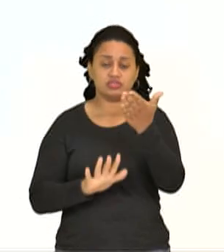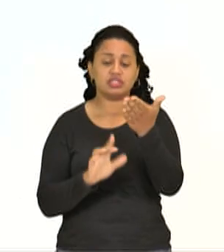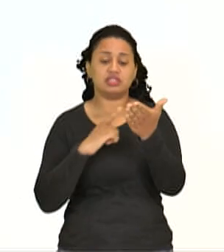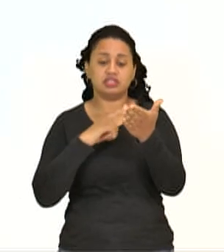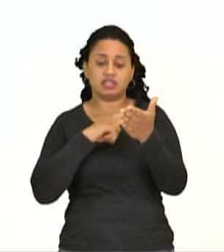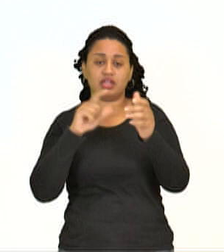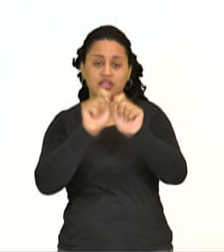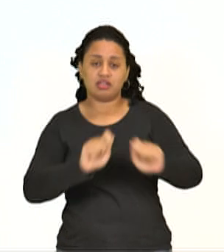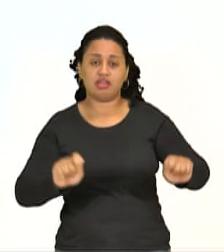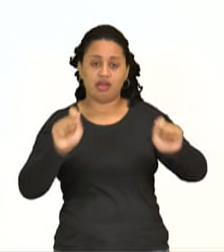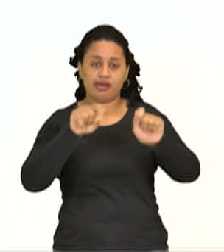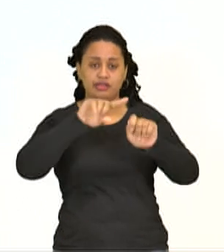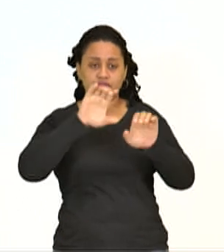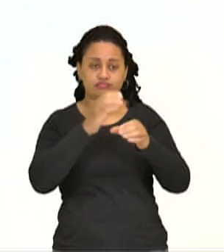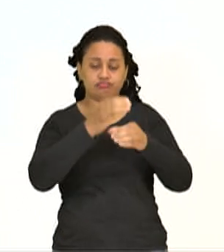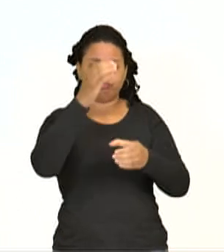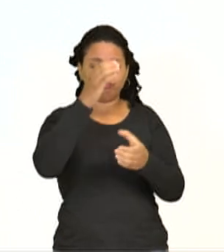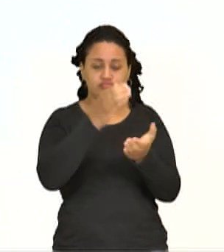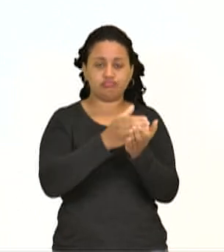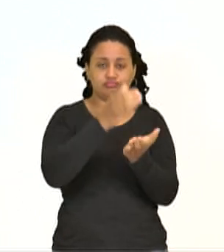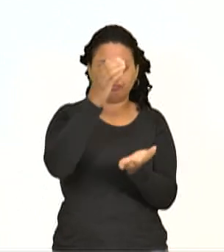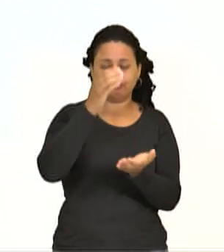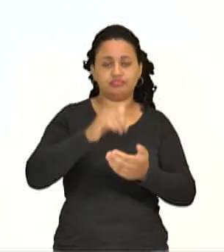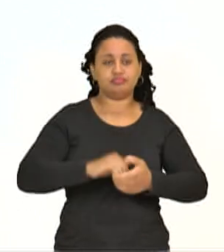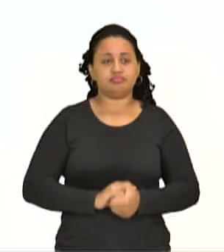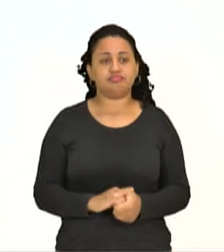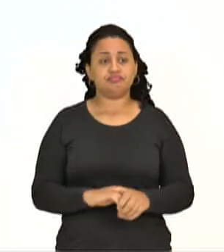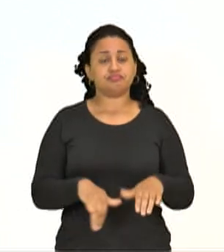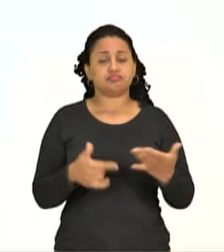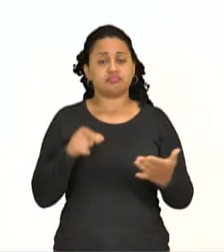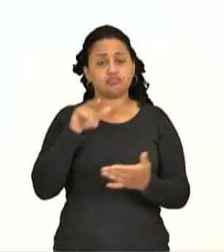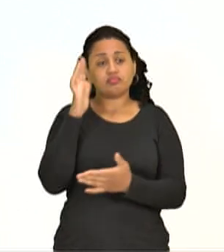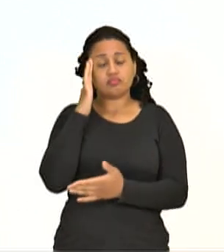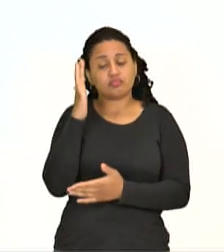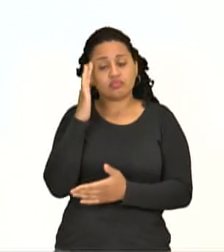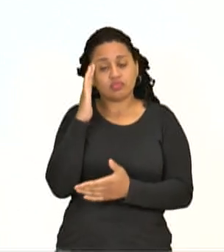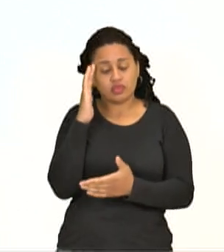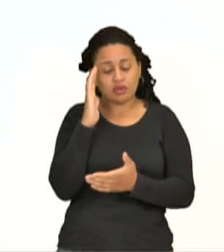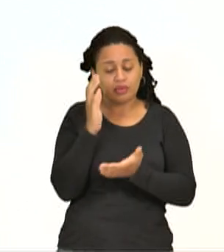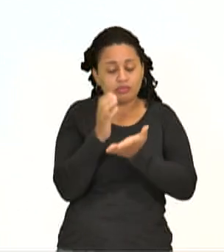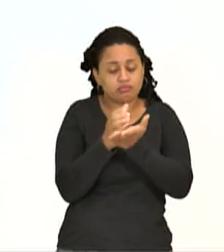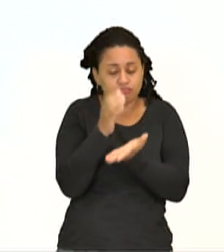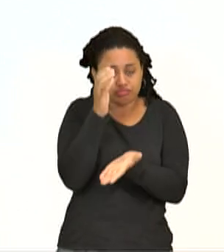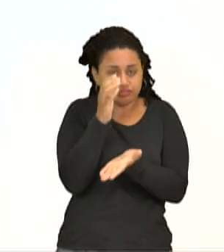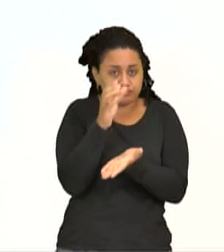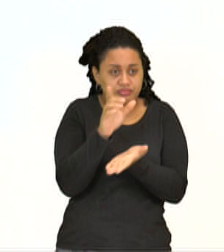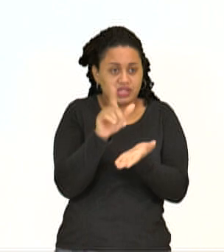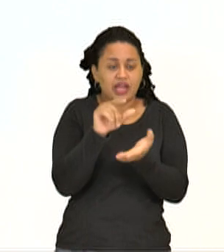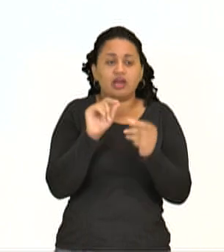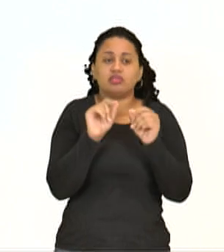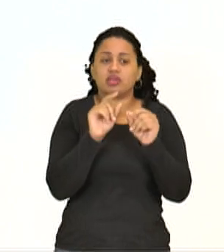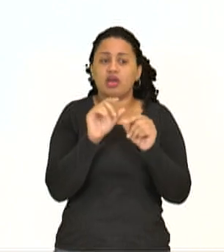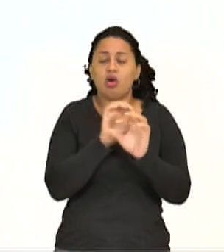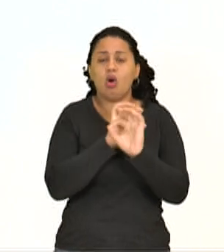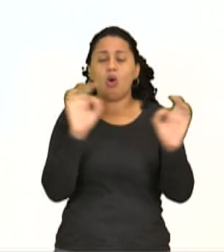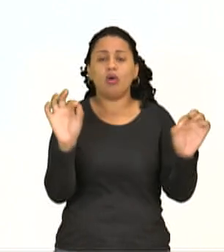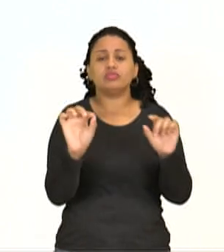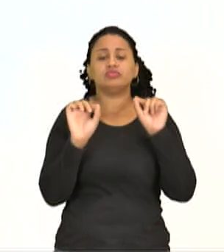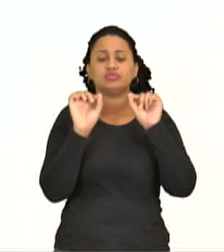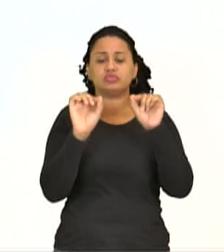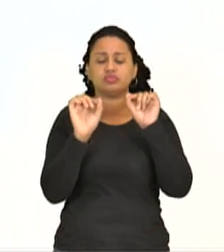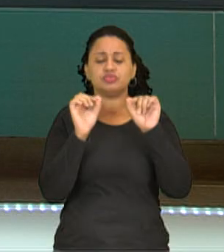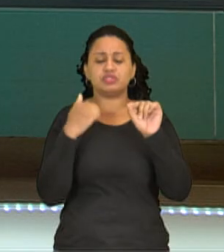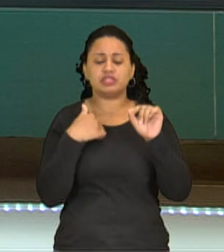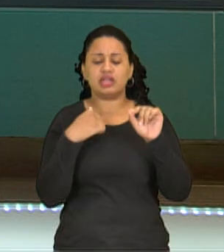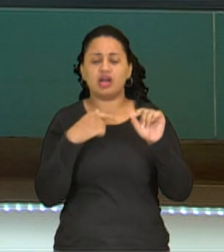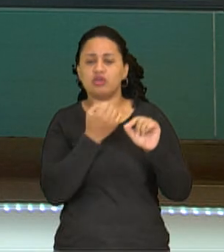do cilindro. Então vamos lá. Você sabia que o formato cilíndrico é excelente para guardar